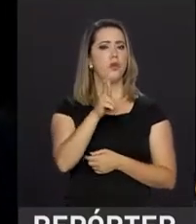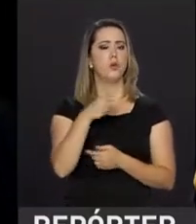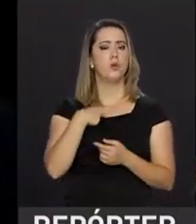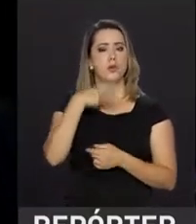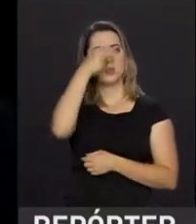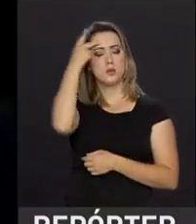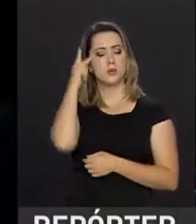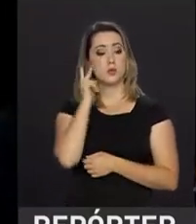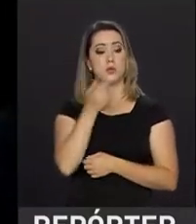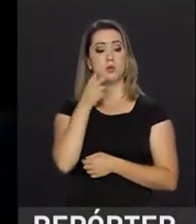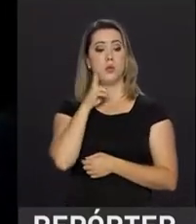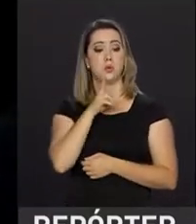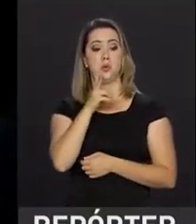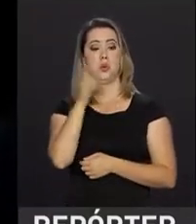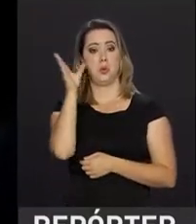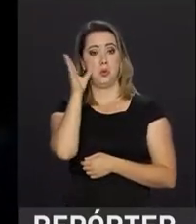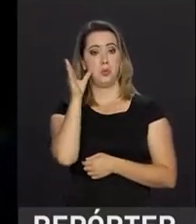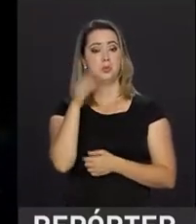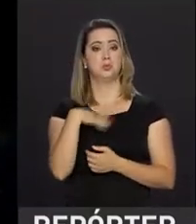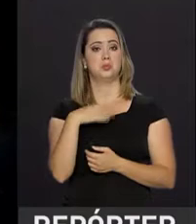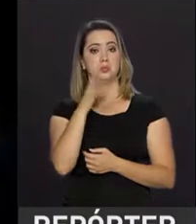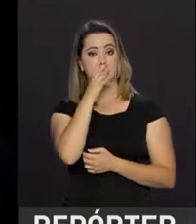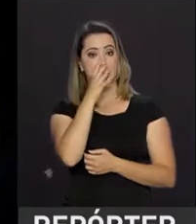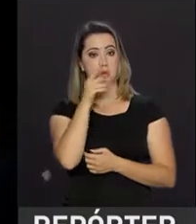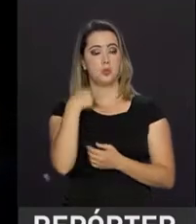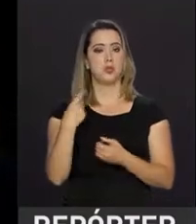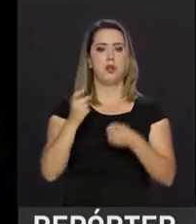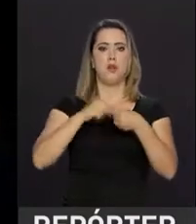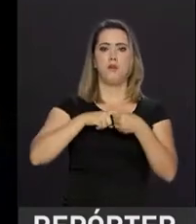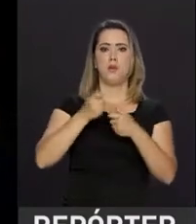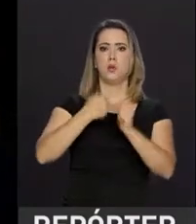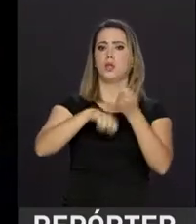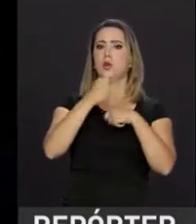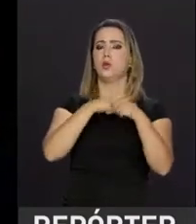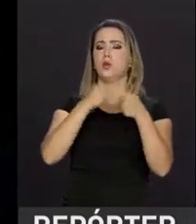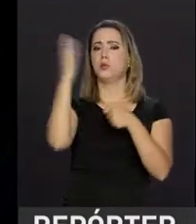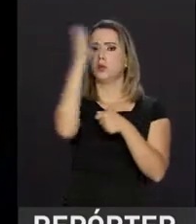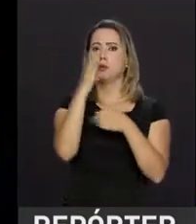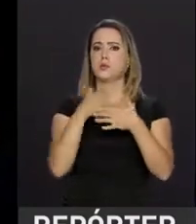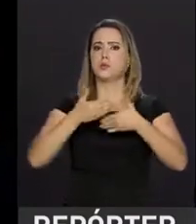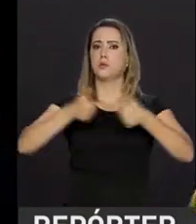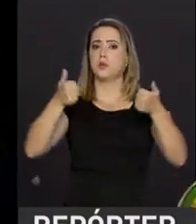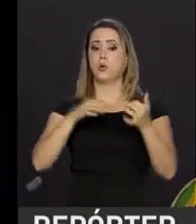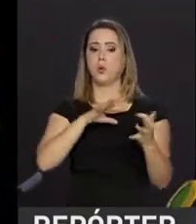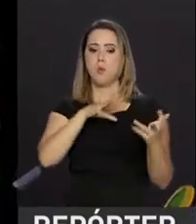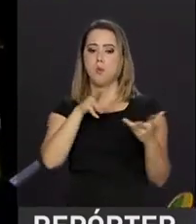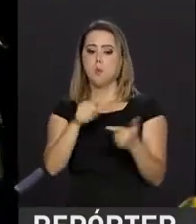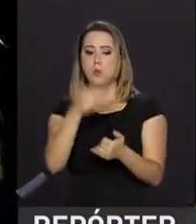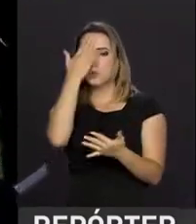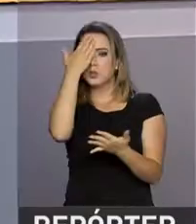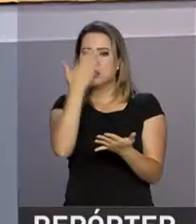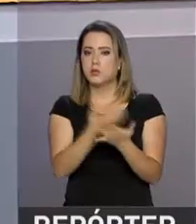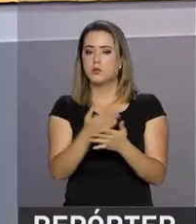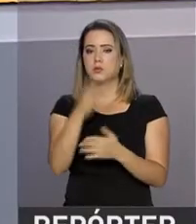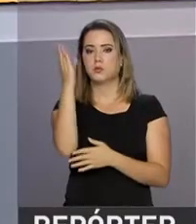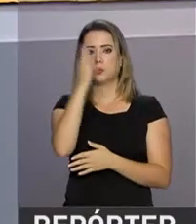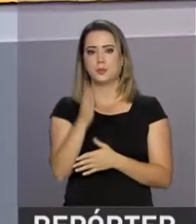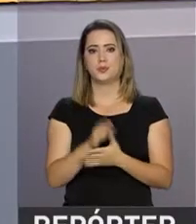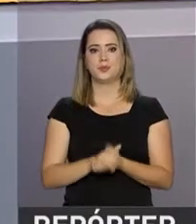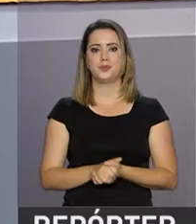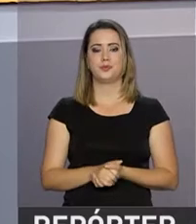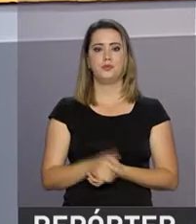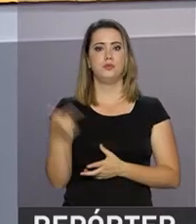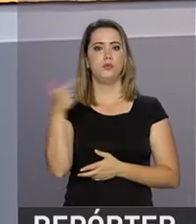respeito da recuperação que o brasil está tendo portanto a china eo mundo acredita no brasil na